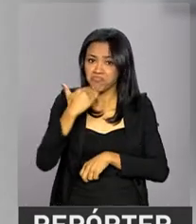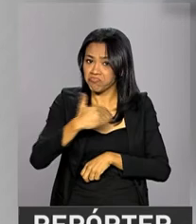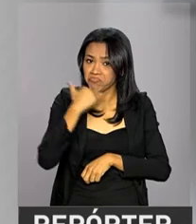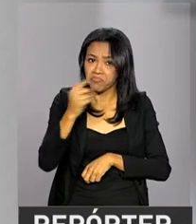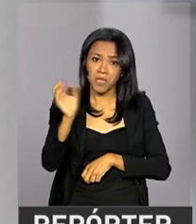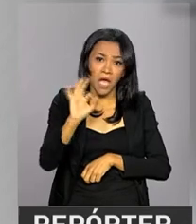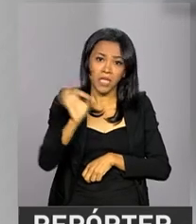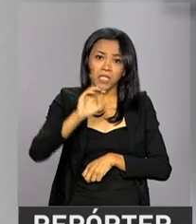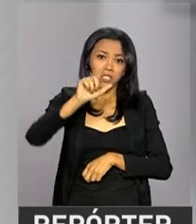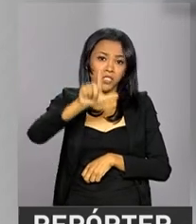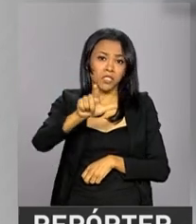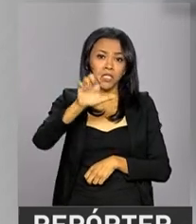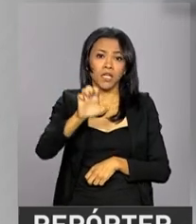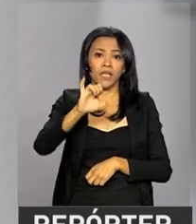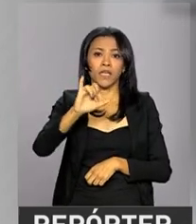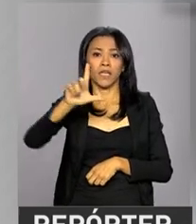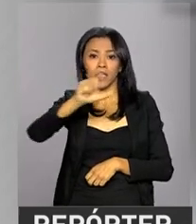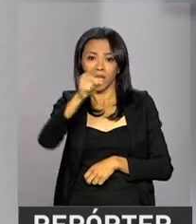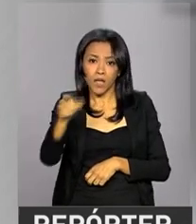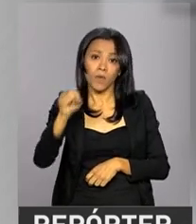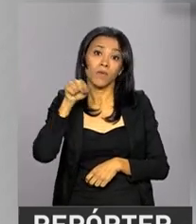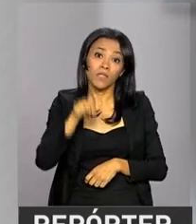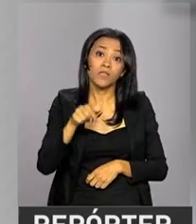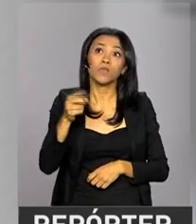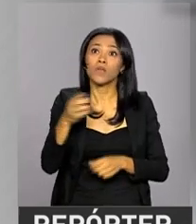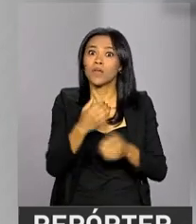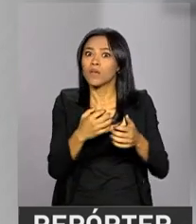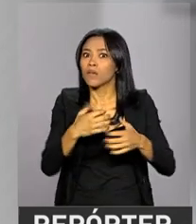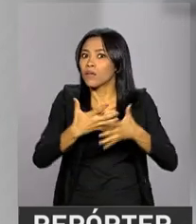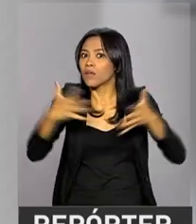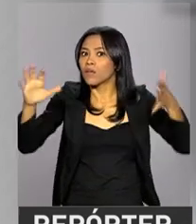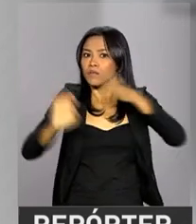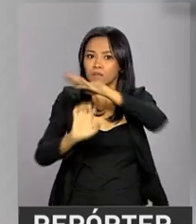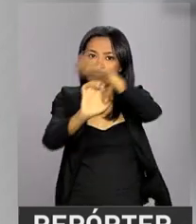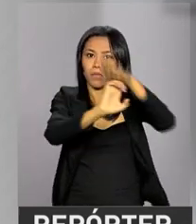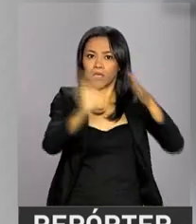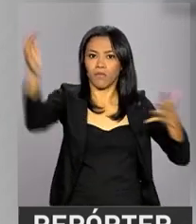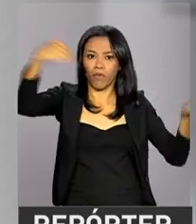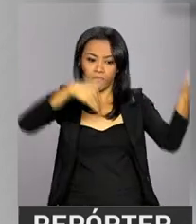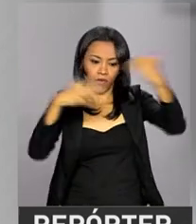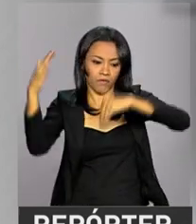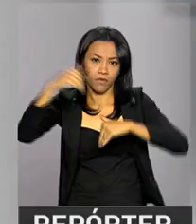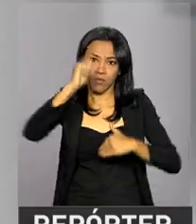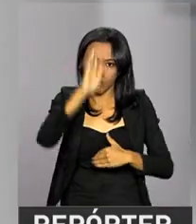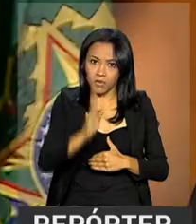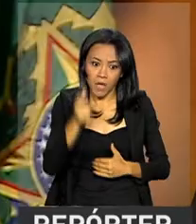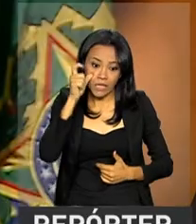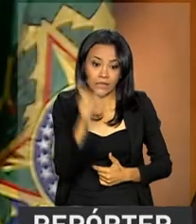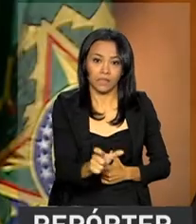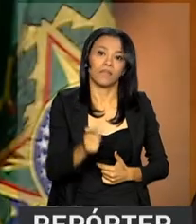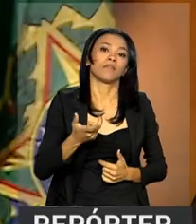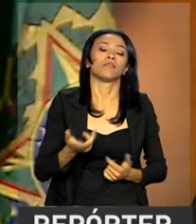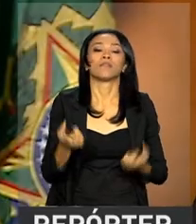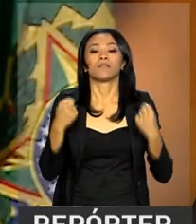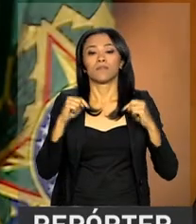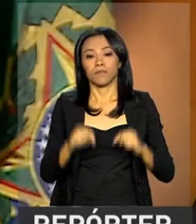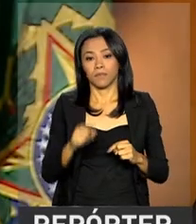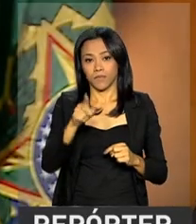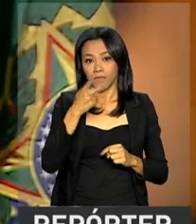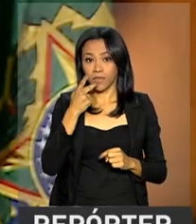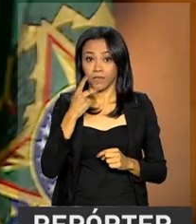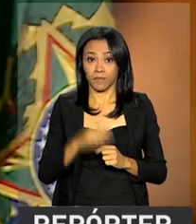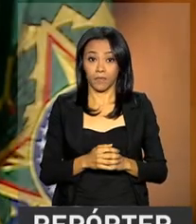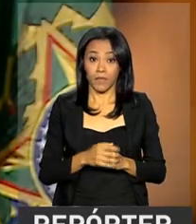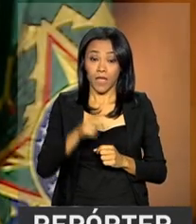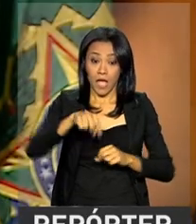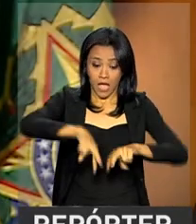o Brasil mostra que atrai interesse de grandes empresas e entra em novo ciclo de crescimento. A exploração